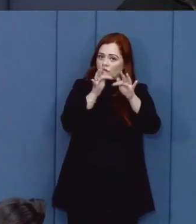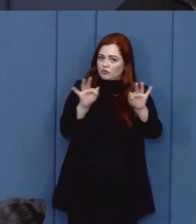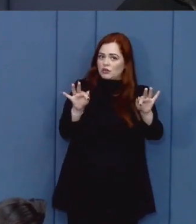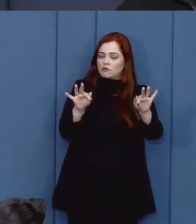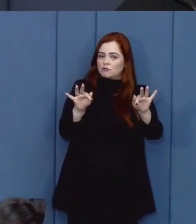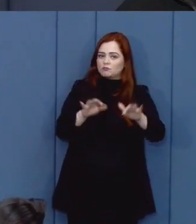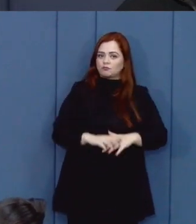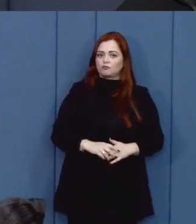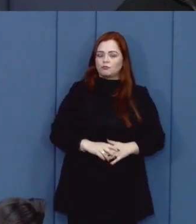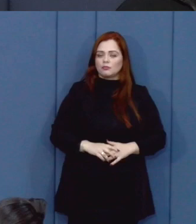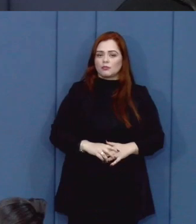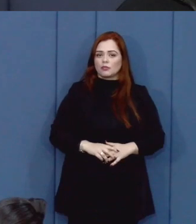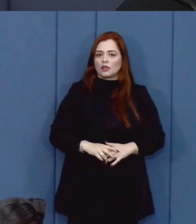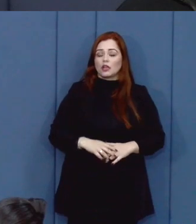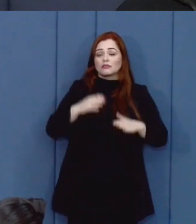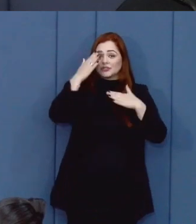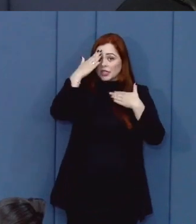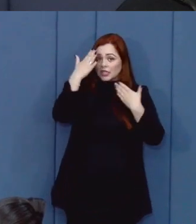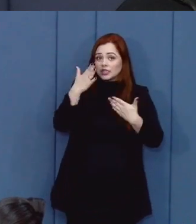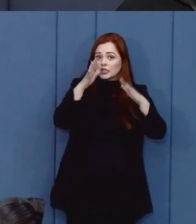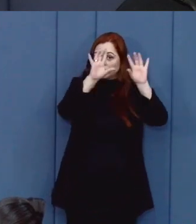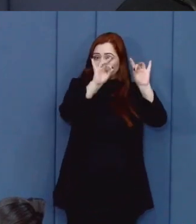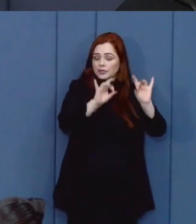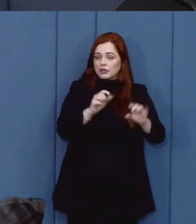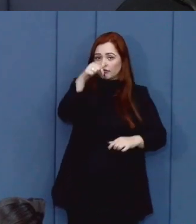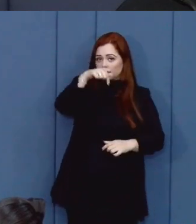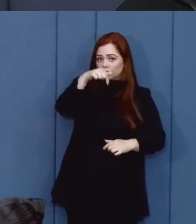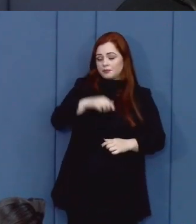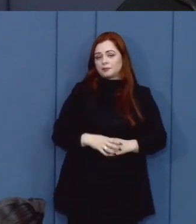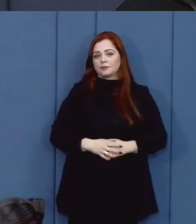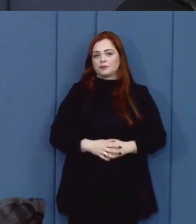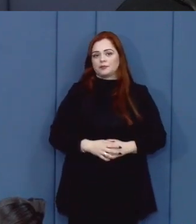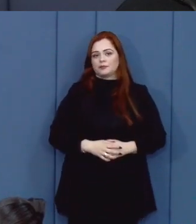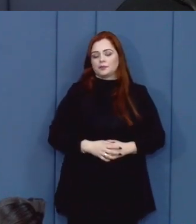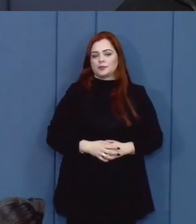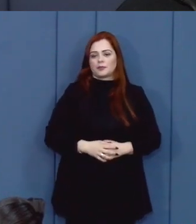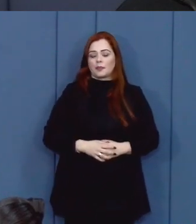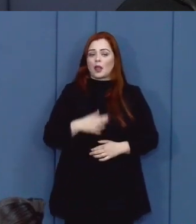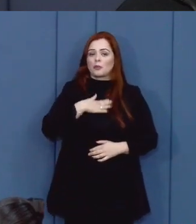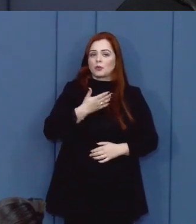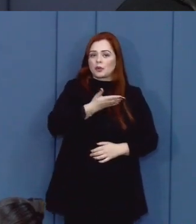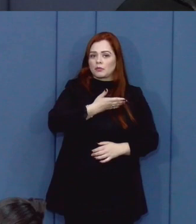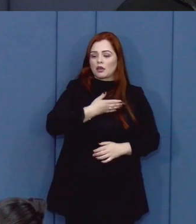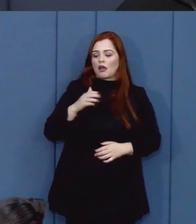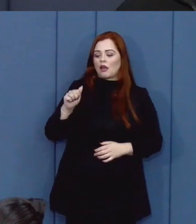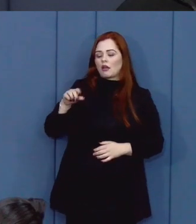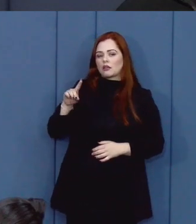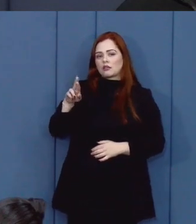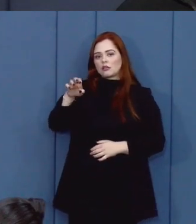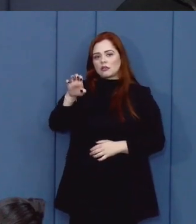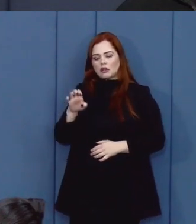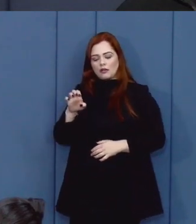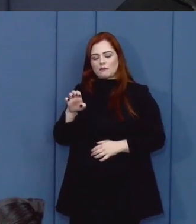final, de fazer um agradecimento especial aqui ao meu colega André